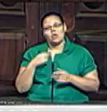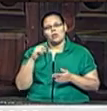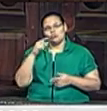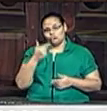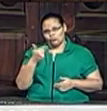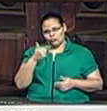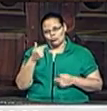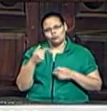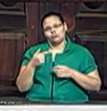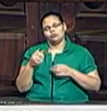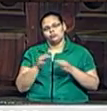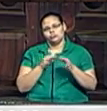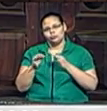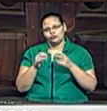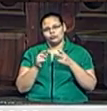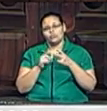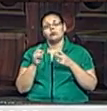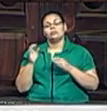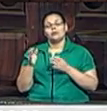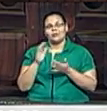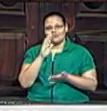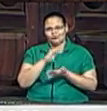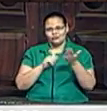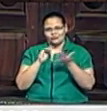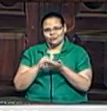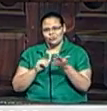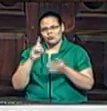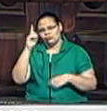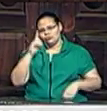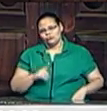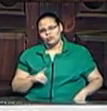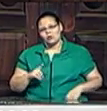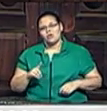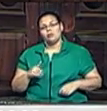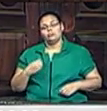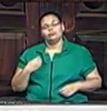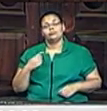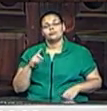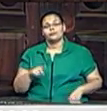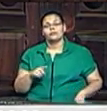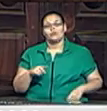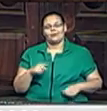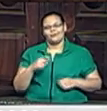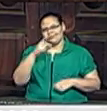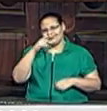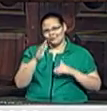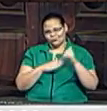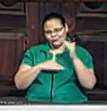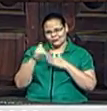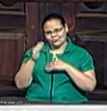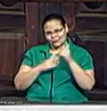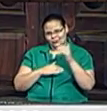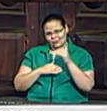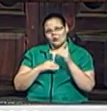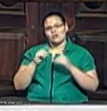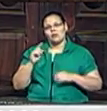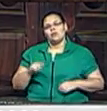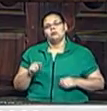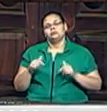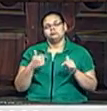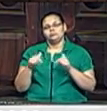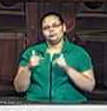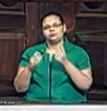retirar um direito adquirido aos profissionais da segurança pública. Ora, em